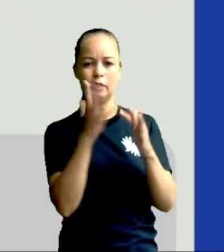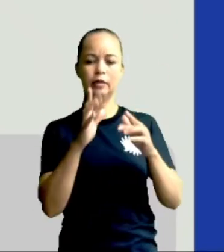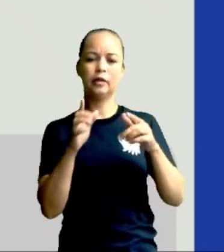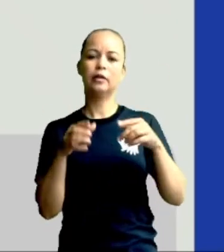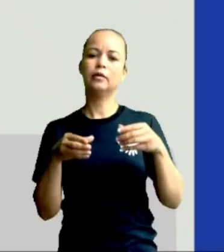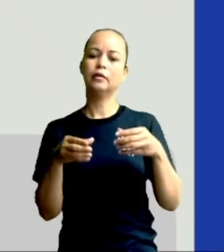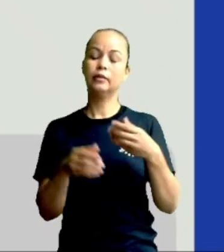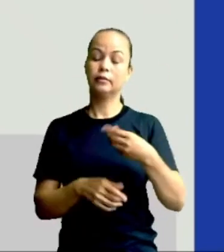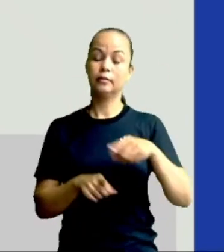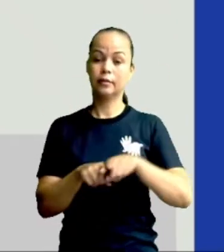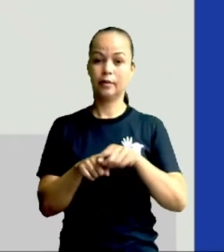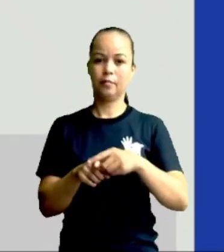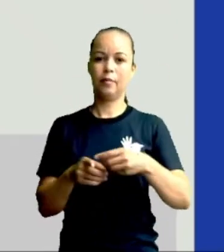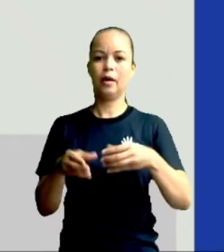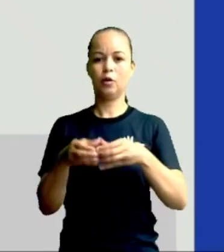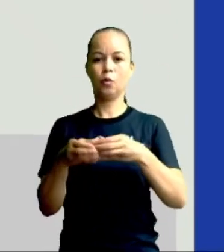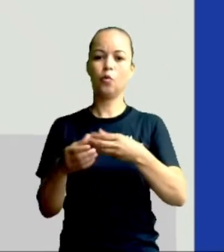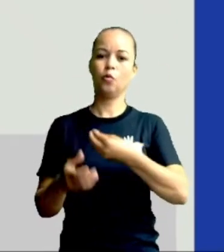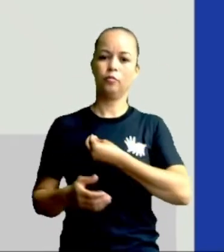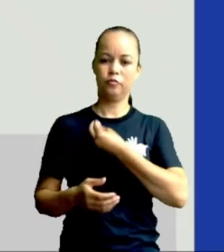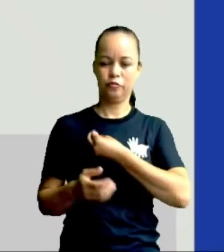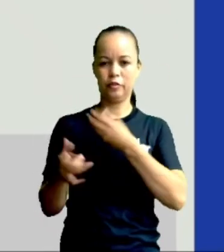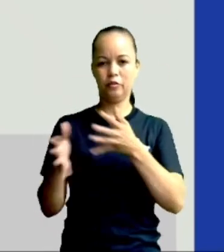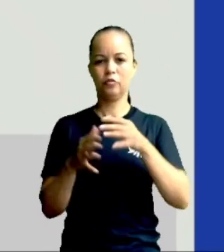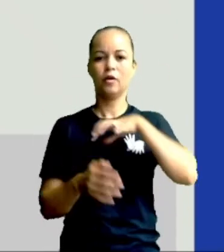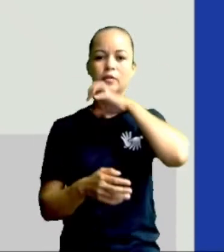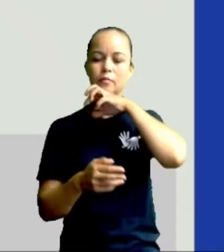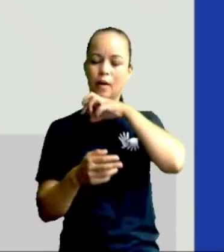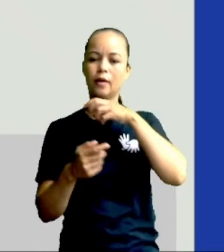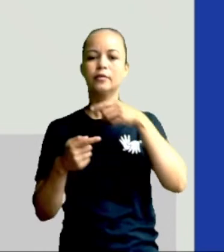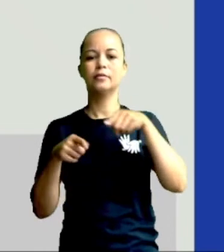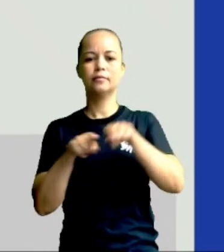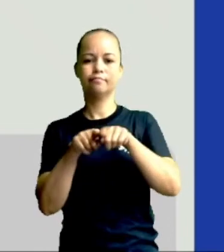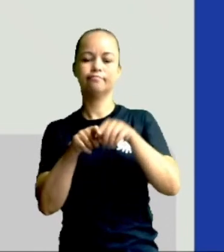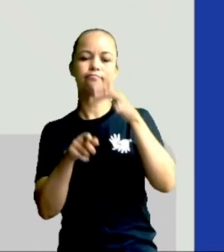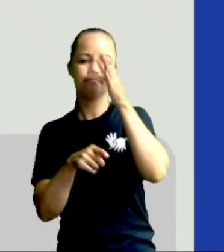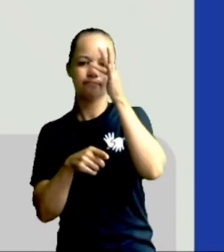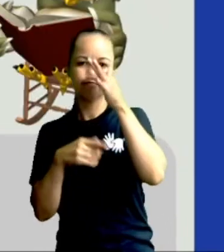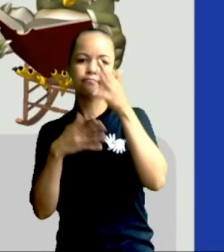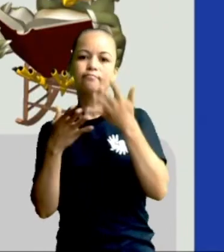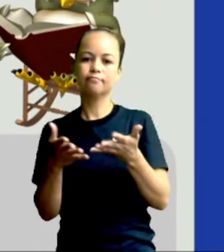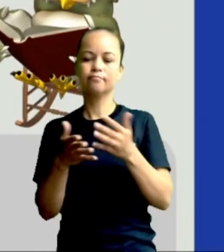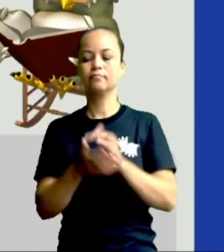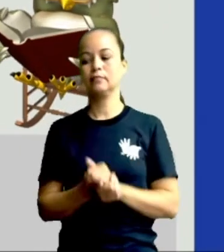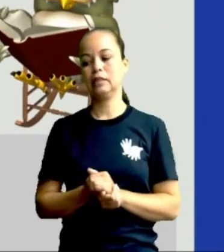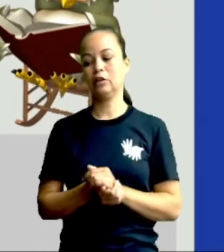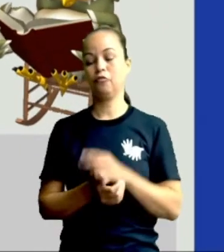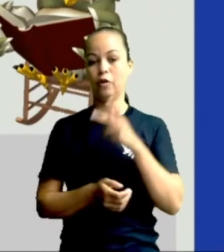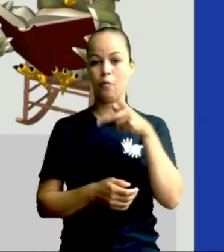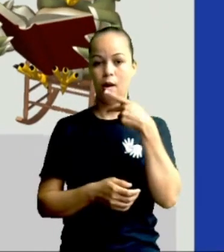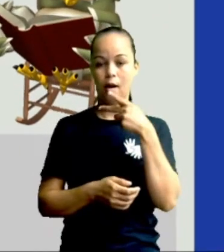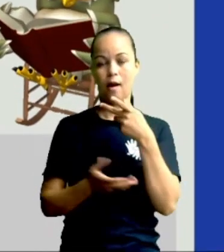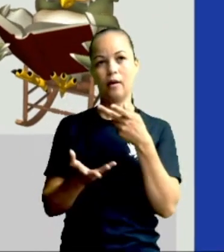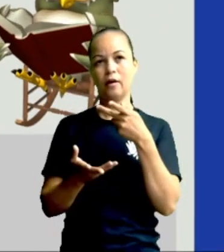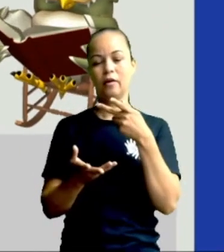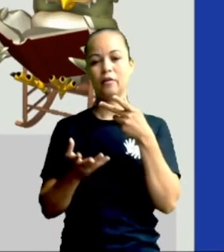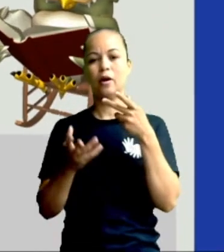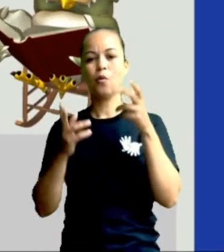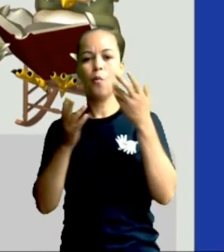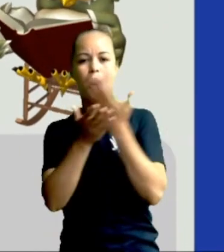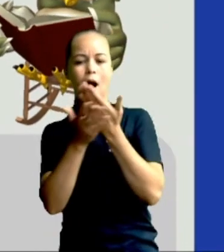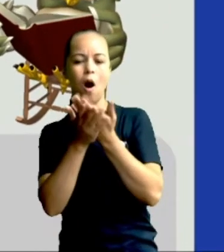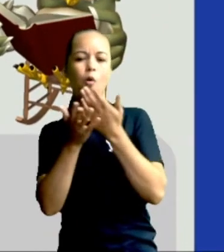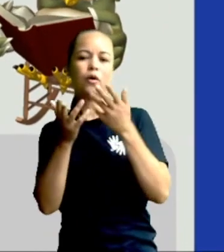animais e das plantas. Então, foi uma aula que a gente falou sobre poluição e que existem vários tipos